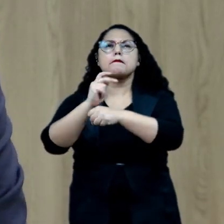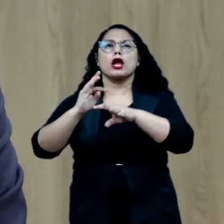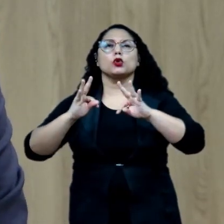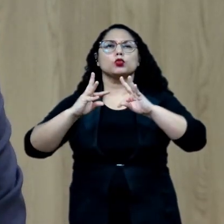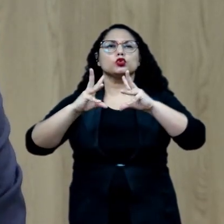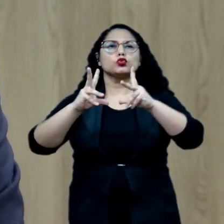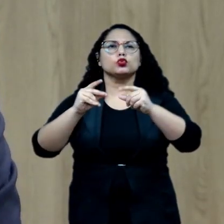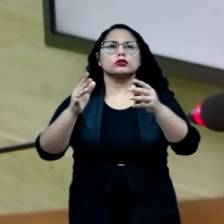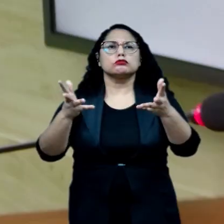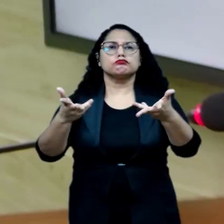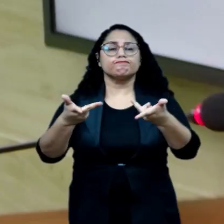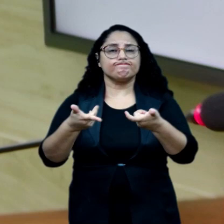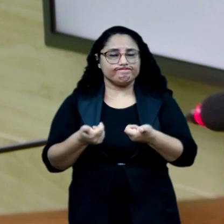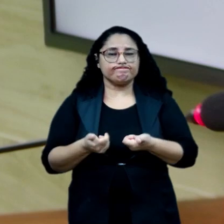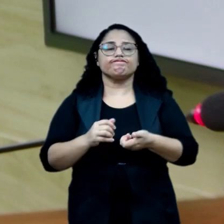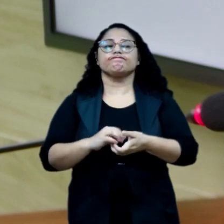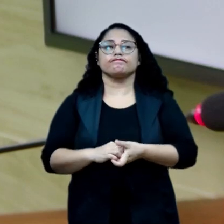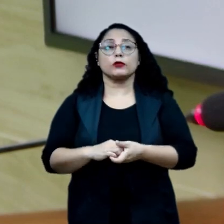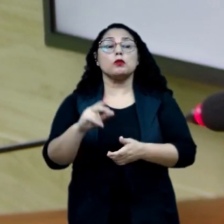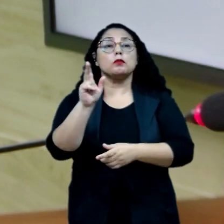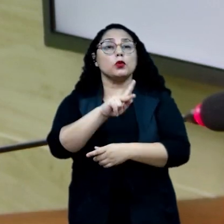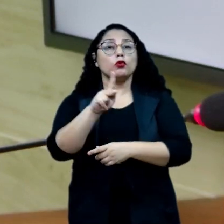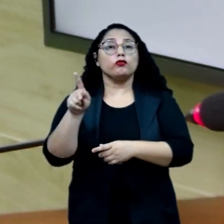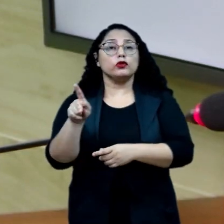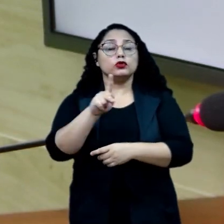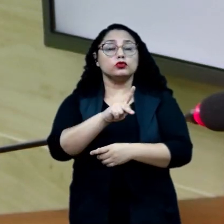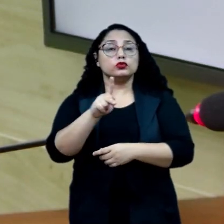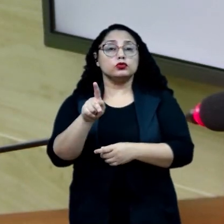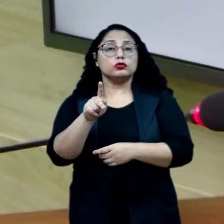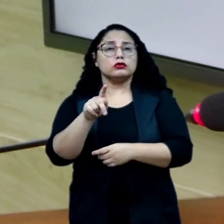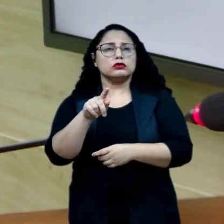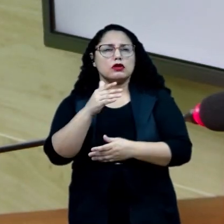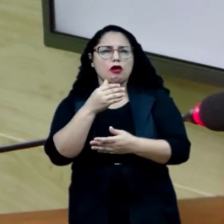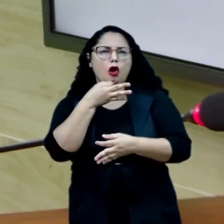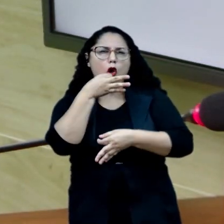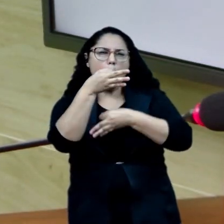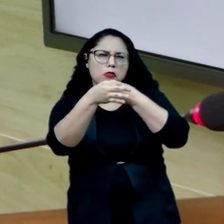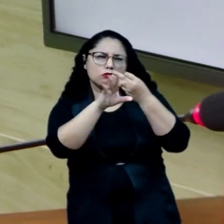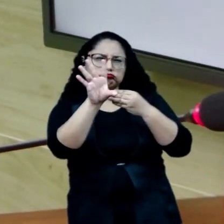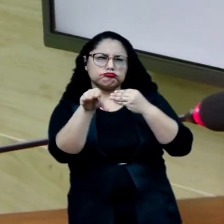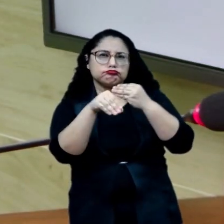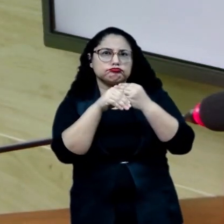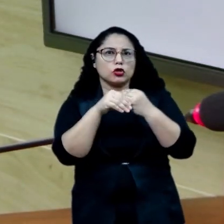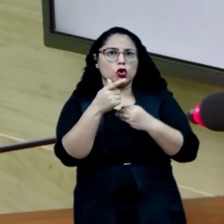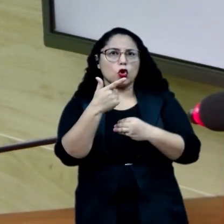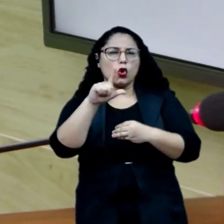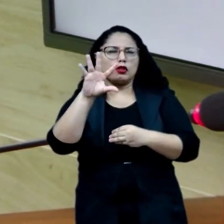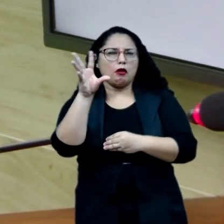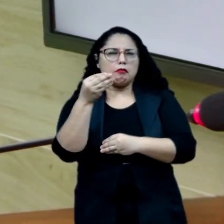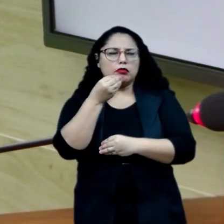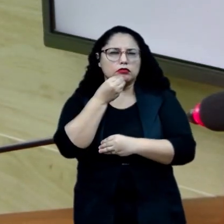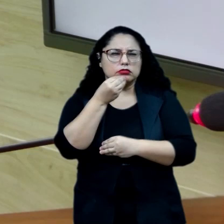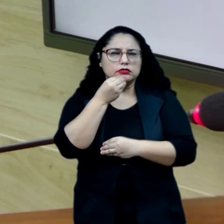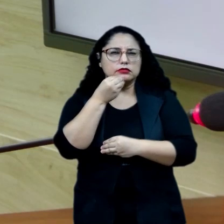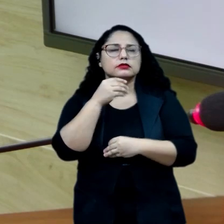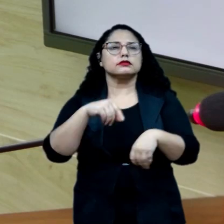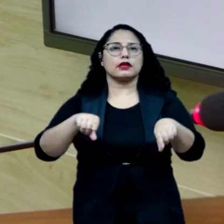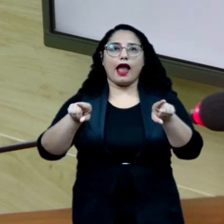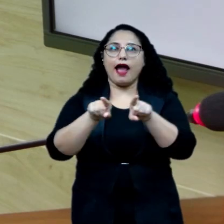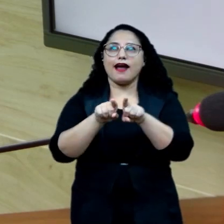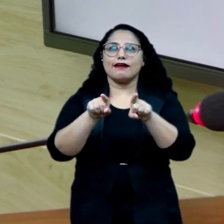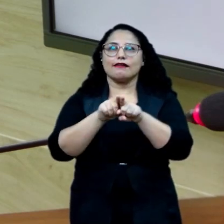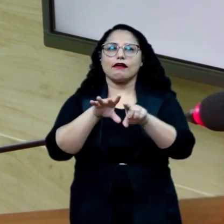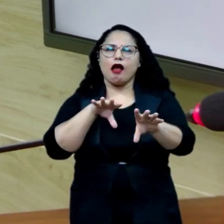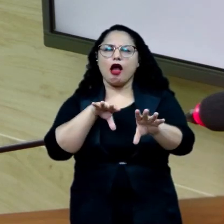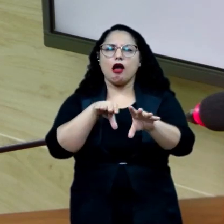Ah, excelente. E, professor, você comentou, né, em outra oportunidade, também